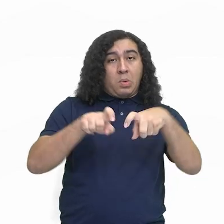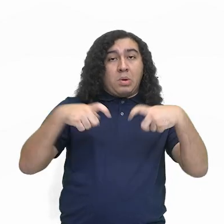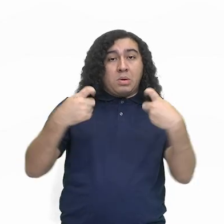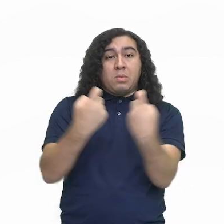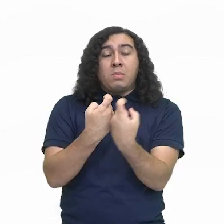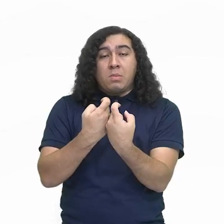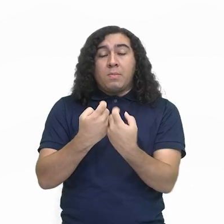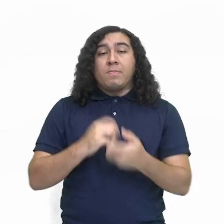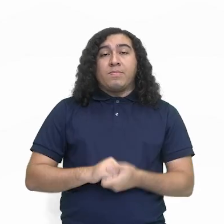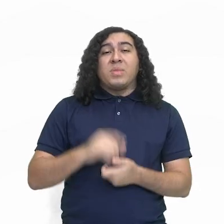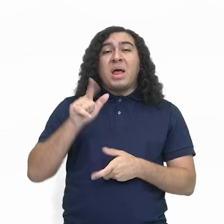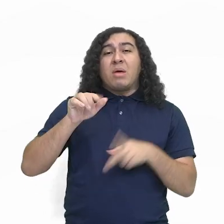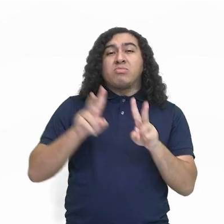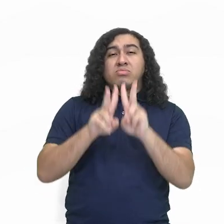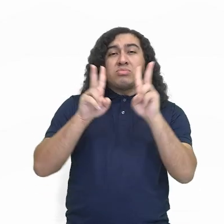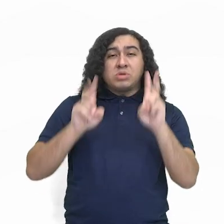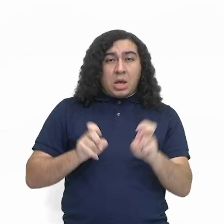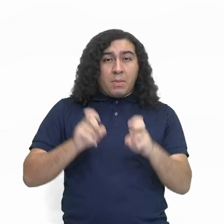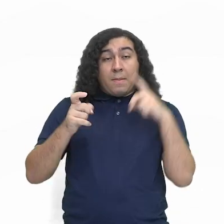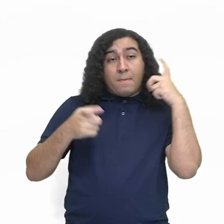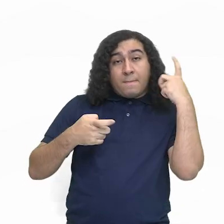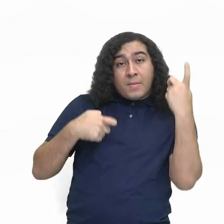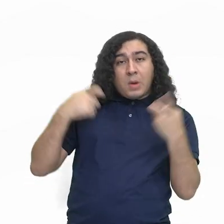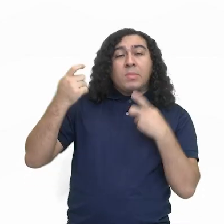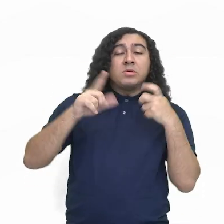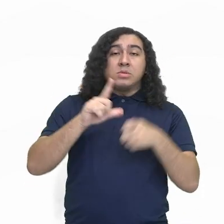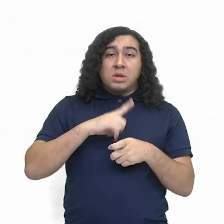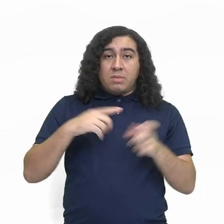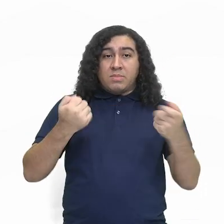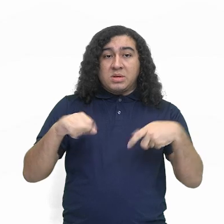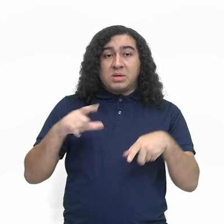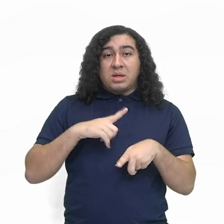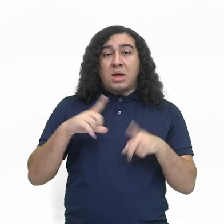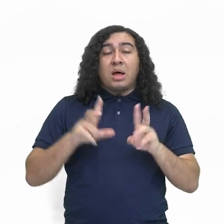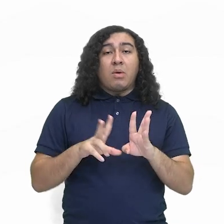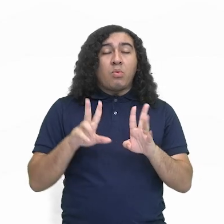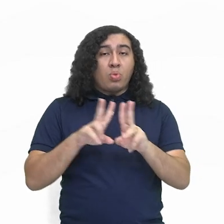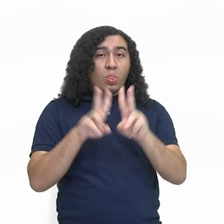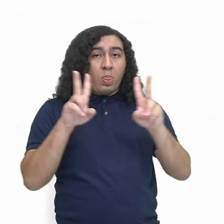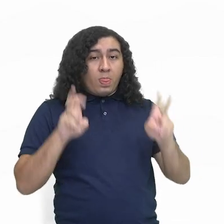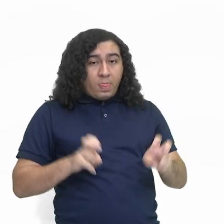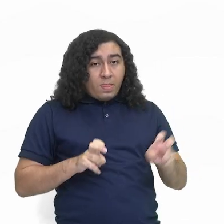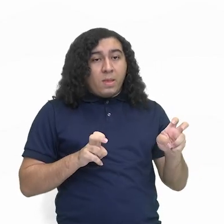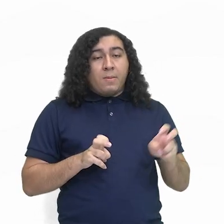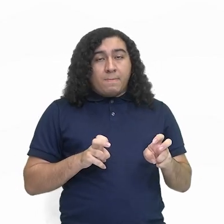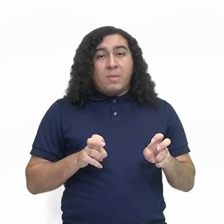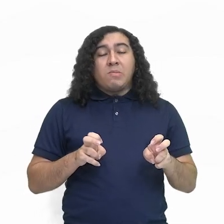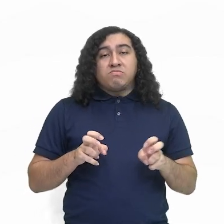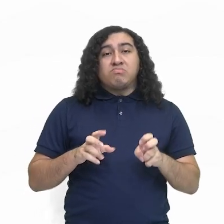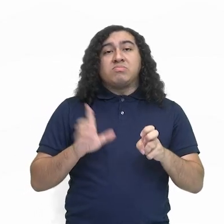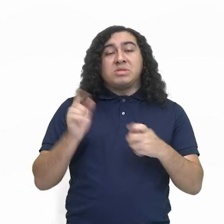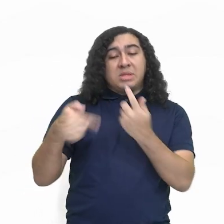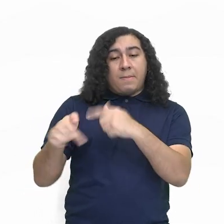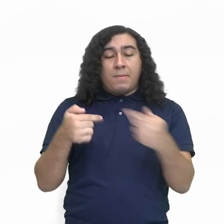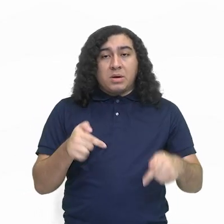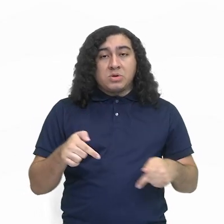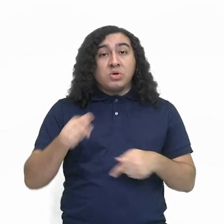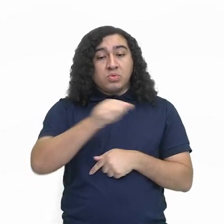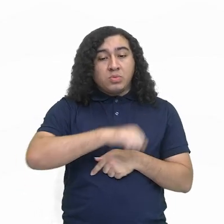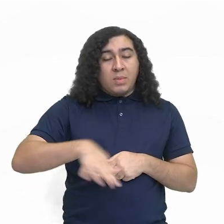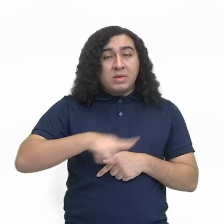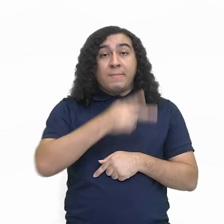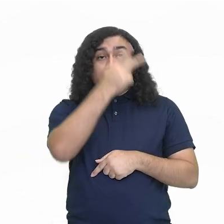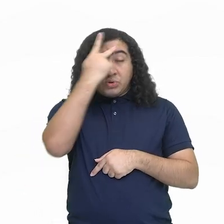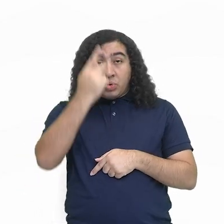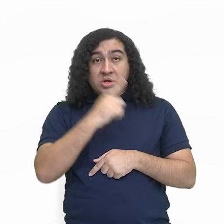muita preocupação, que precisa ser debatido, e também pessoas que são preconceituosas no meio esportivo, não só no meio esportivo,